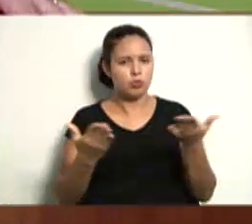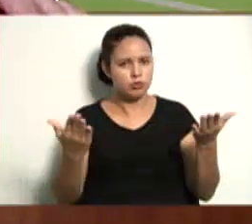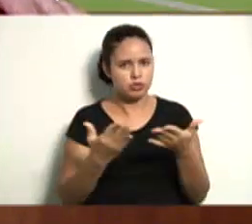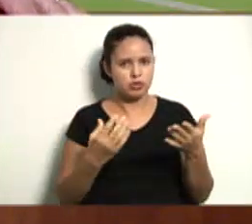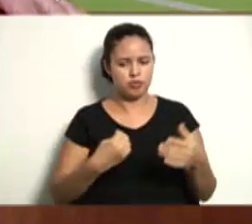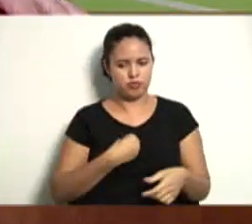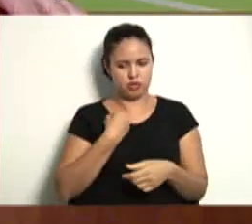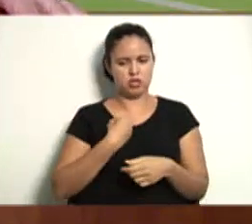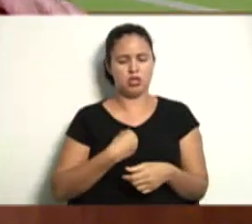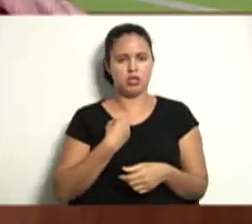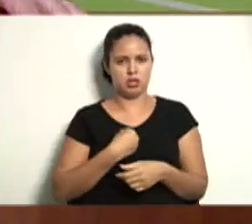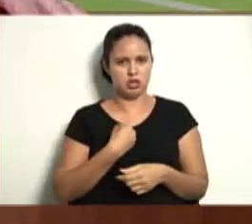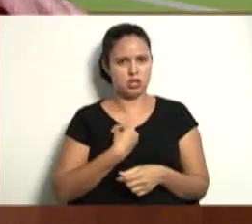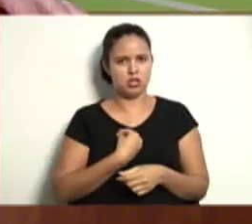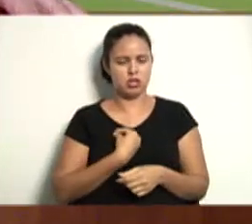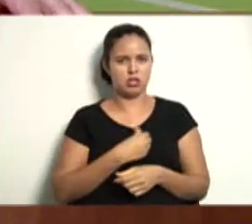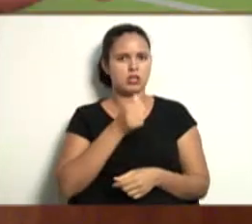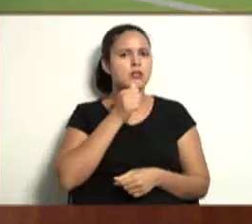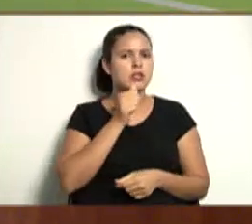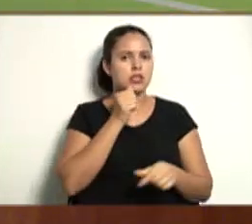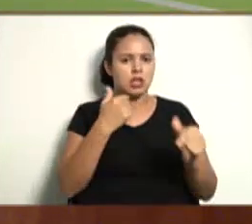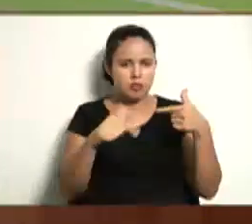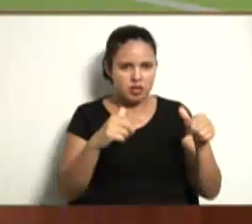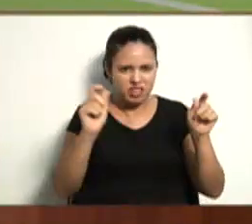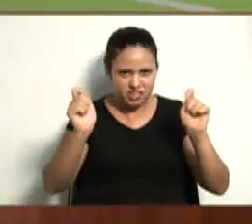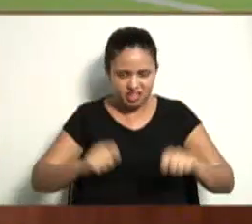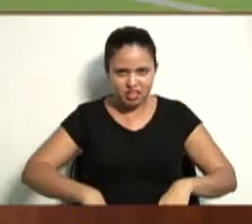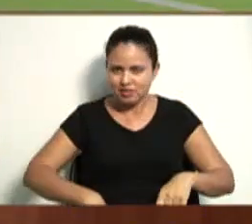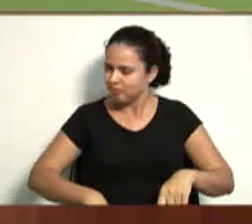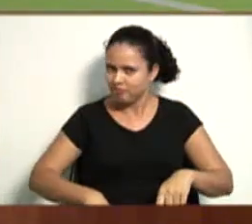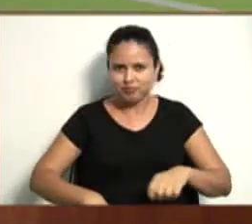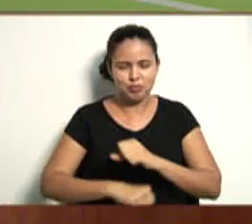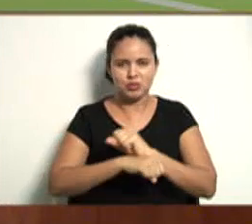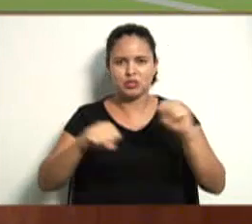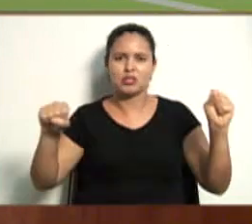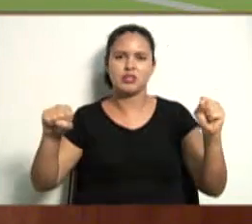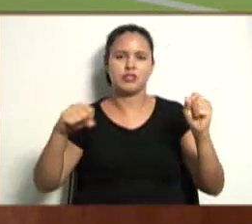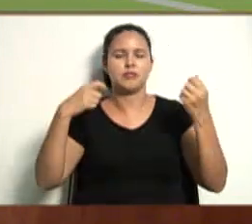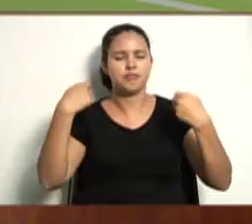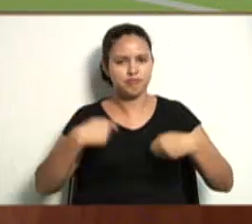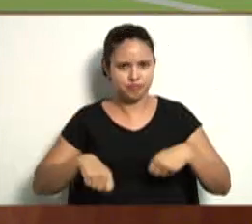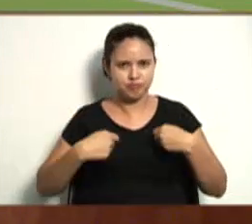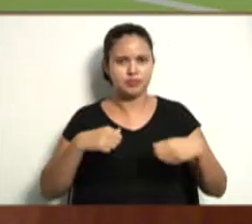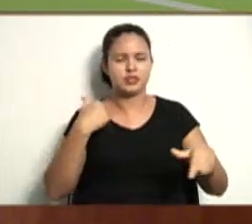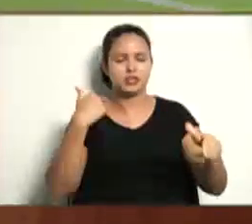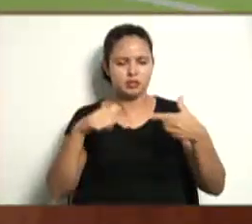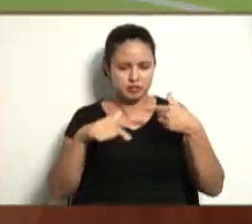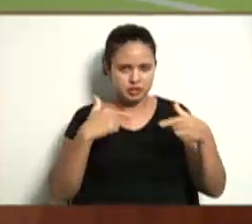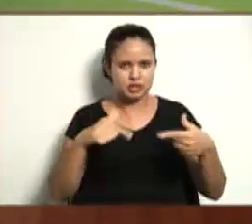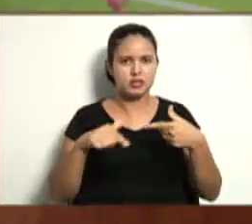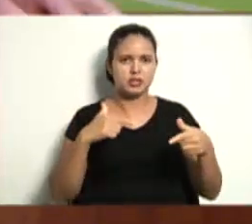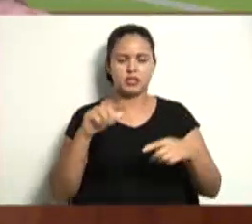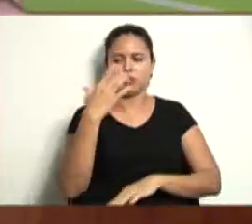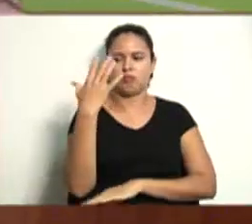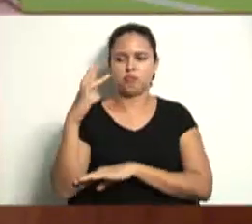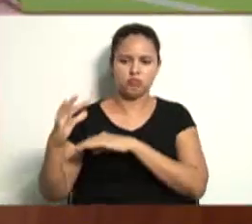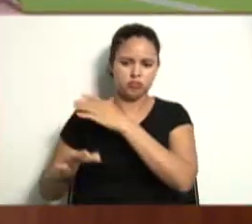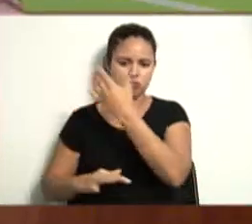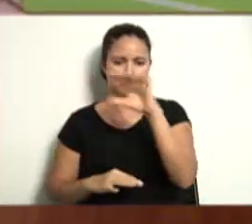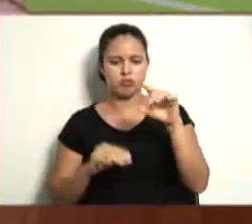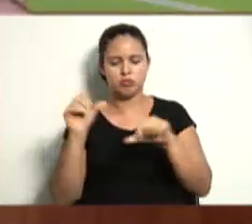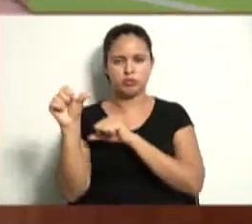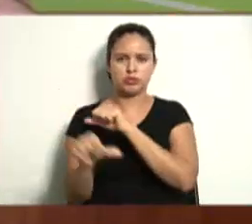para sobreviver sem trabalhar, sem transformar a realidade, sem transformar a natureza e, ao mesmo tempo,